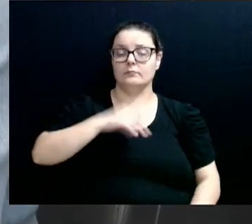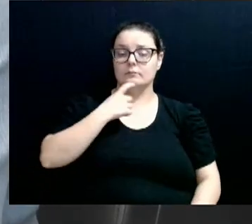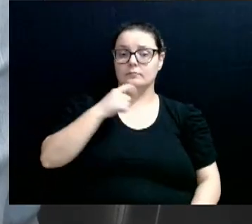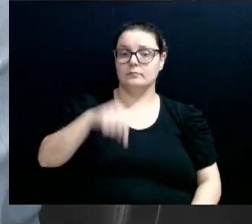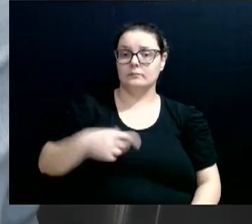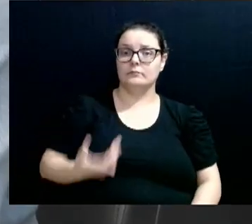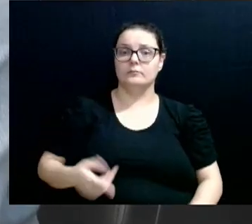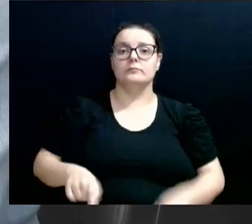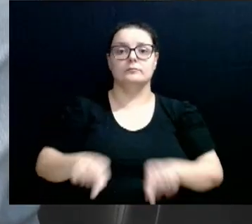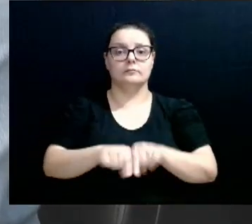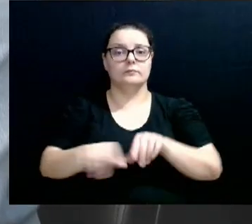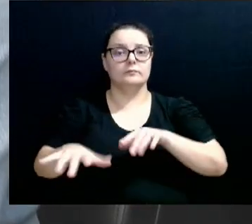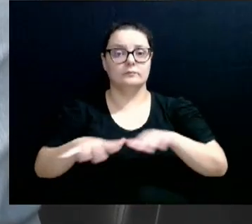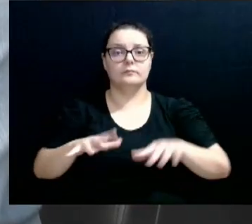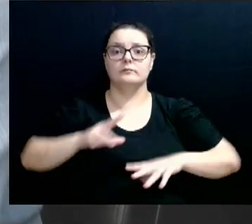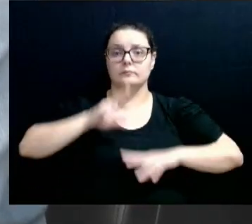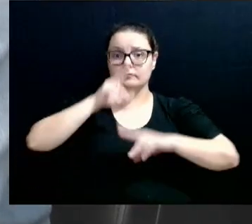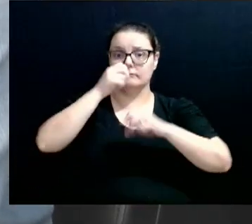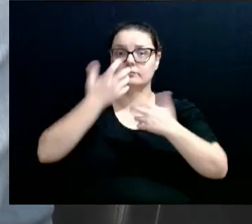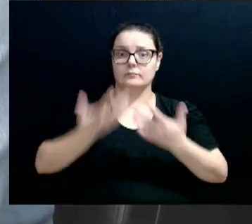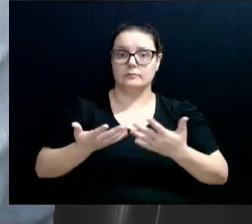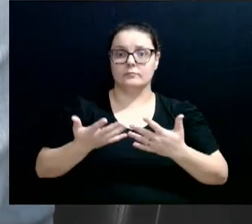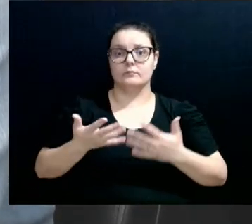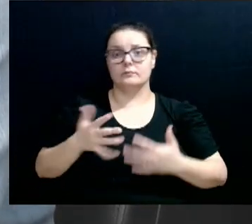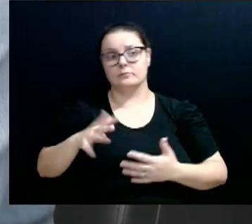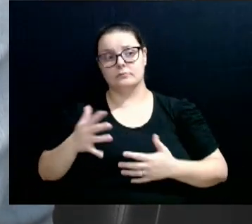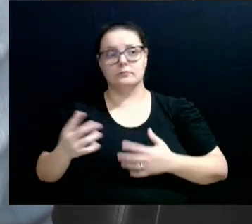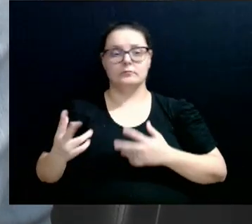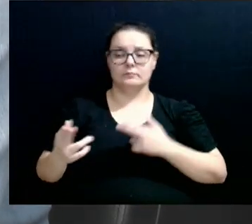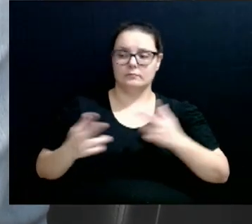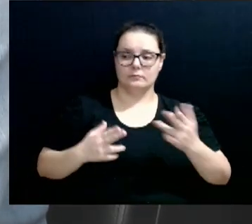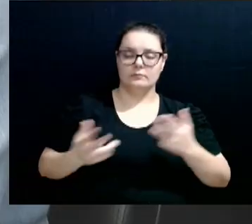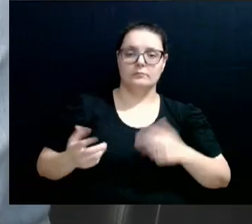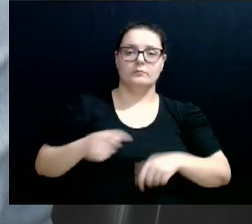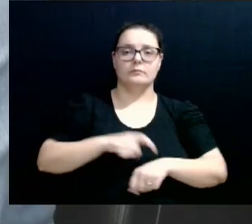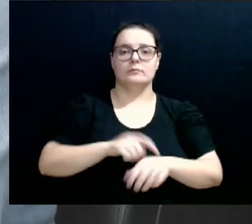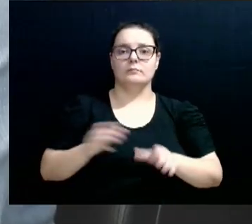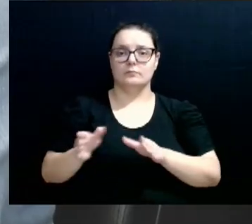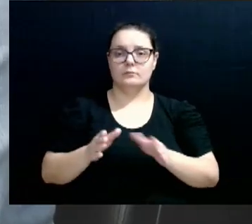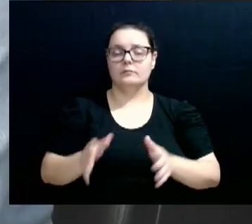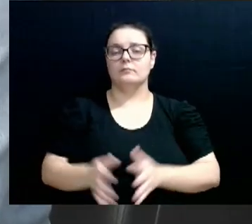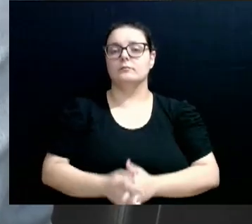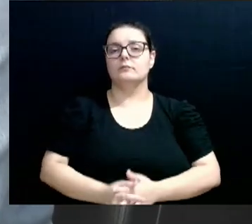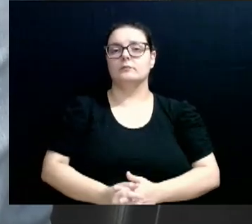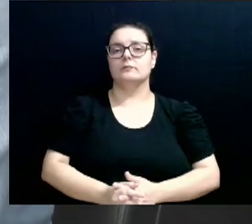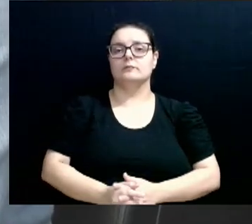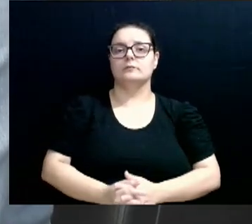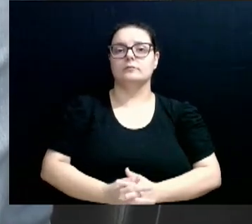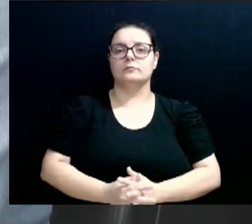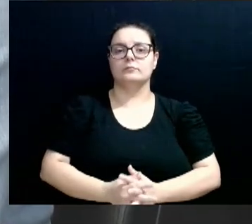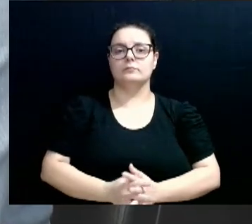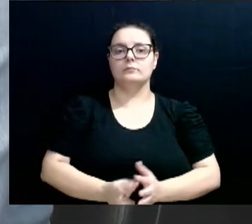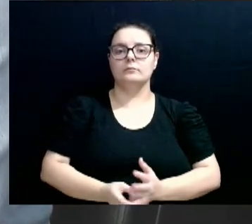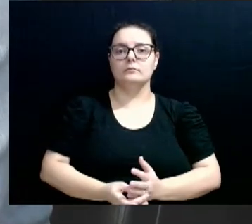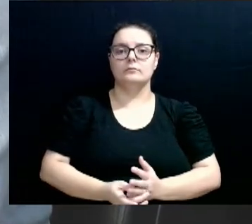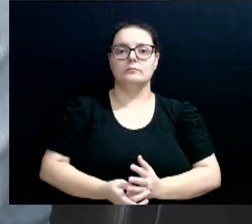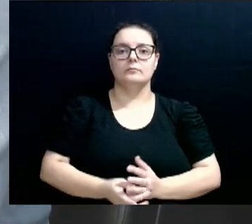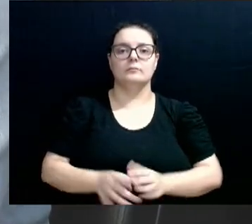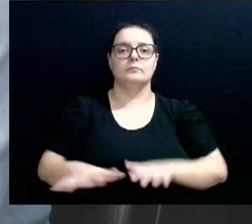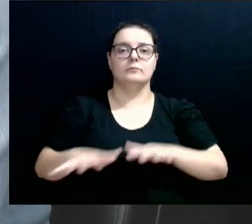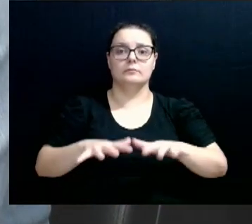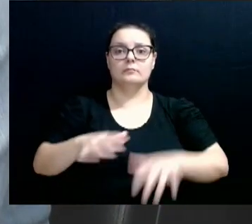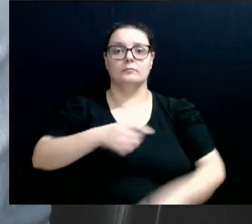movimento muito forte, mais ou menos na mesma época. E o movimento estudantil, essa militância